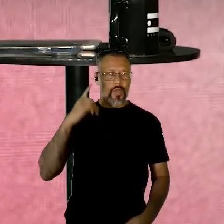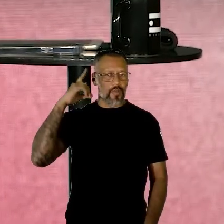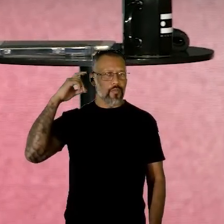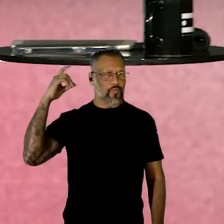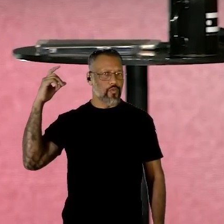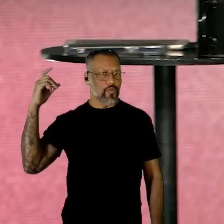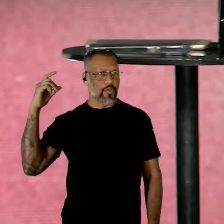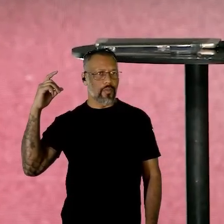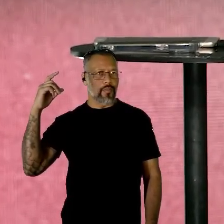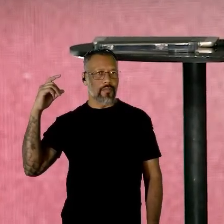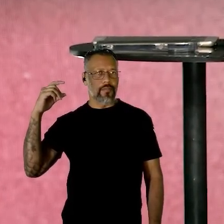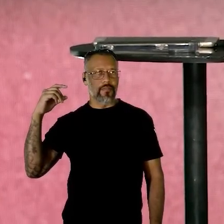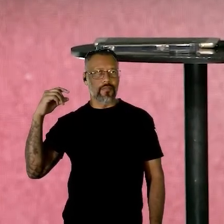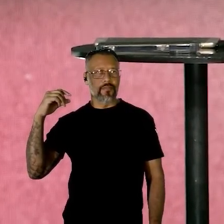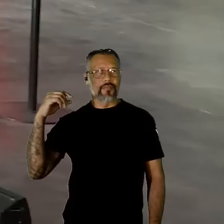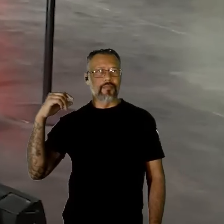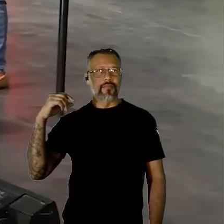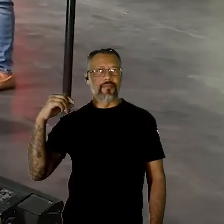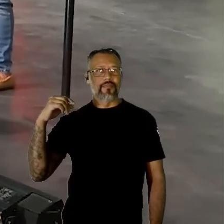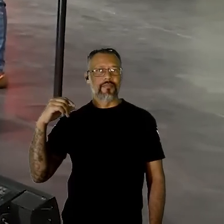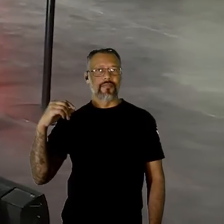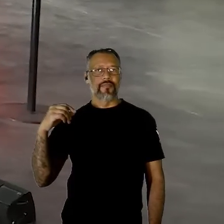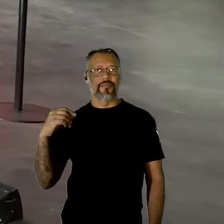Observe essa lata vazia